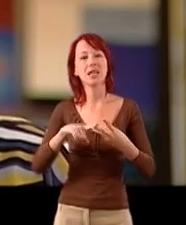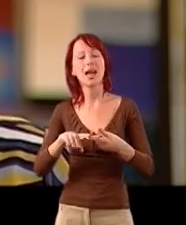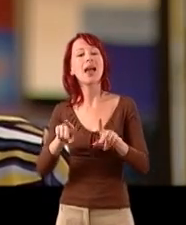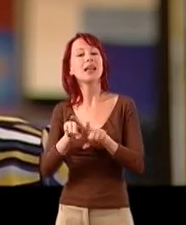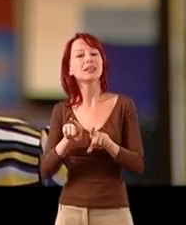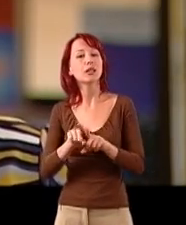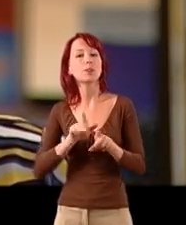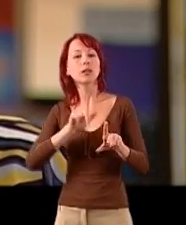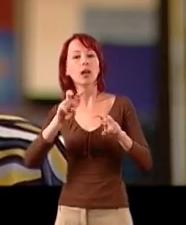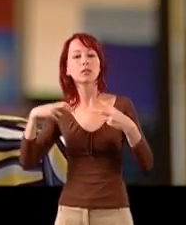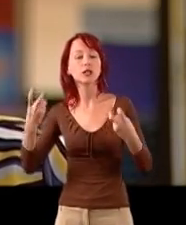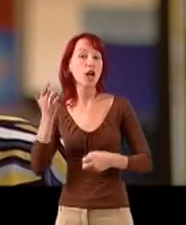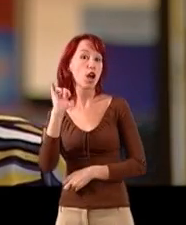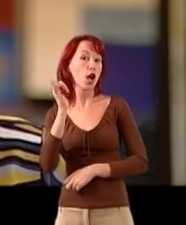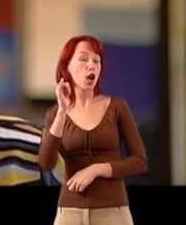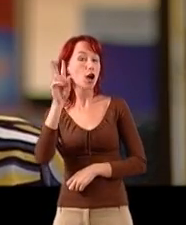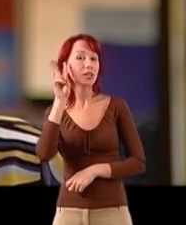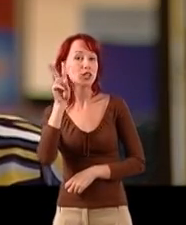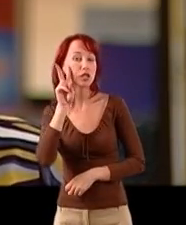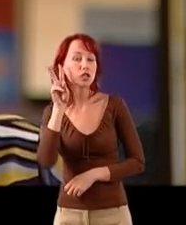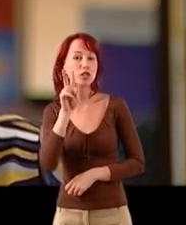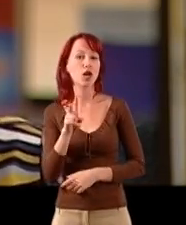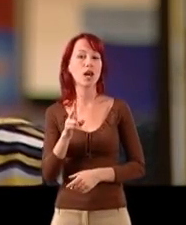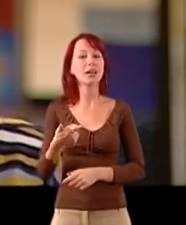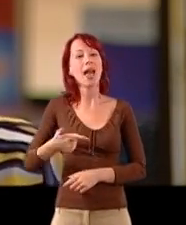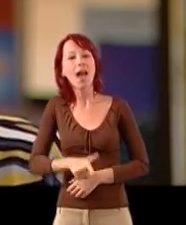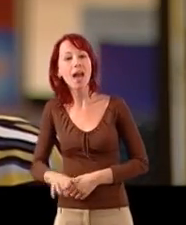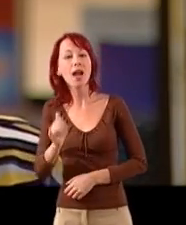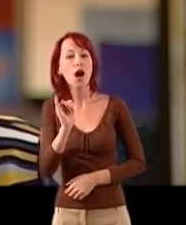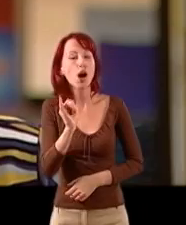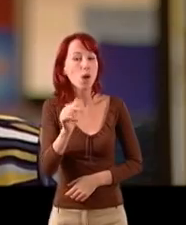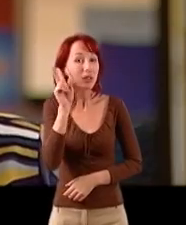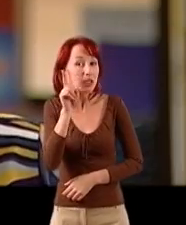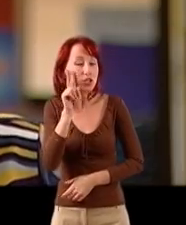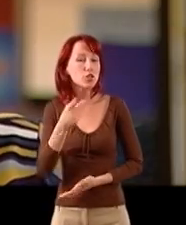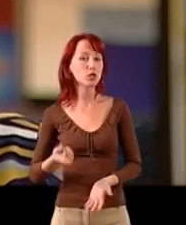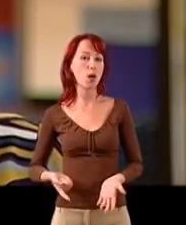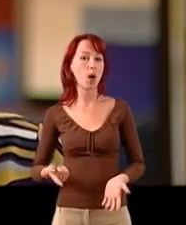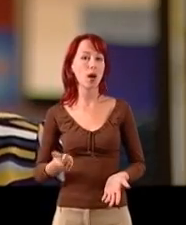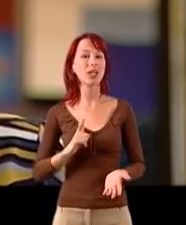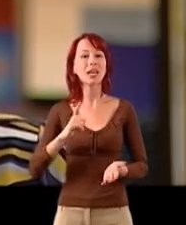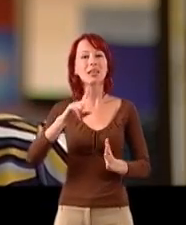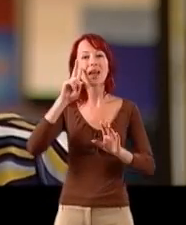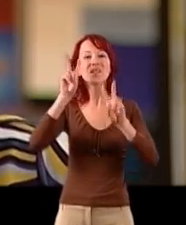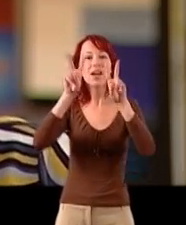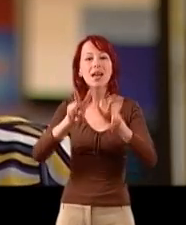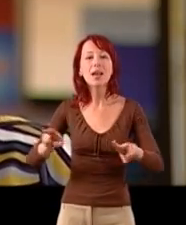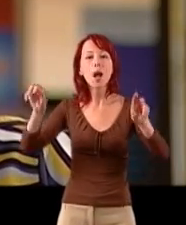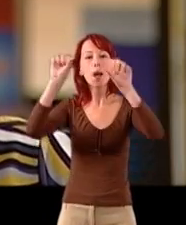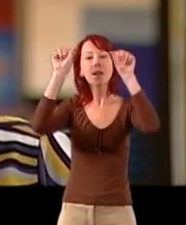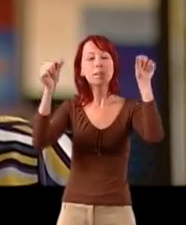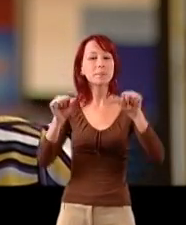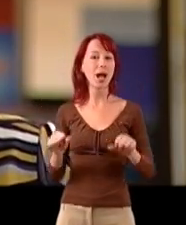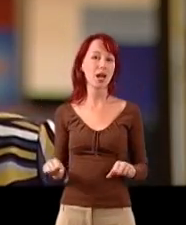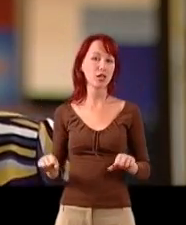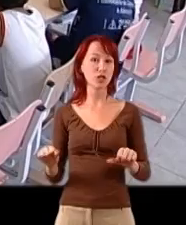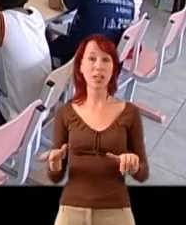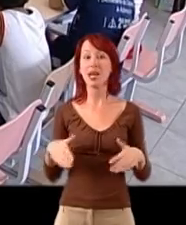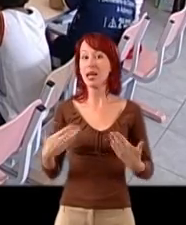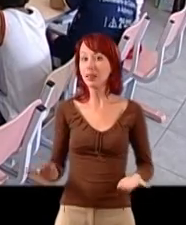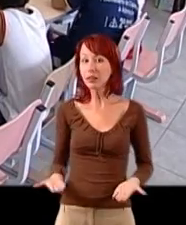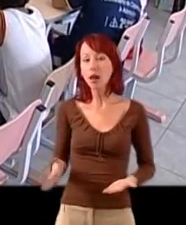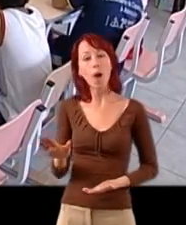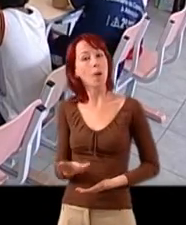a roda de história, né? O reconto da história, a questão da leitura de imagens.